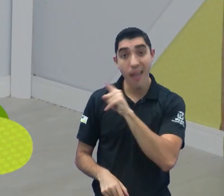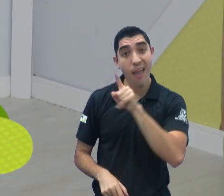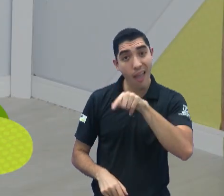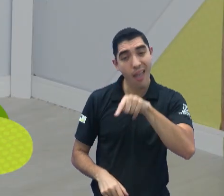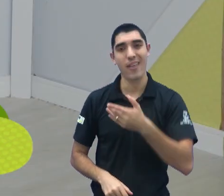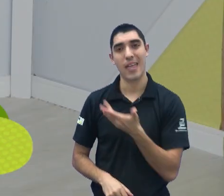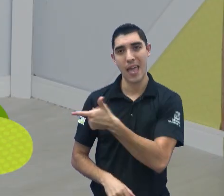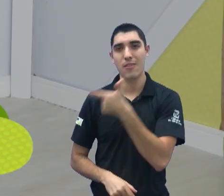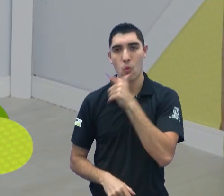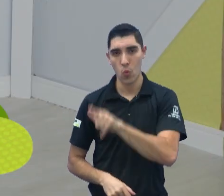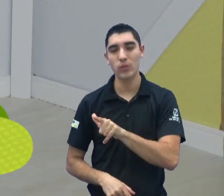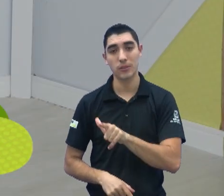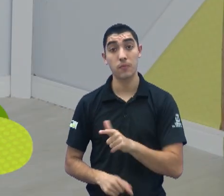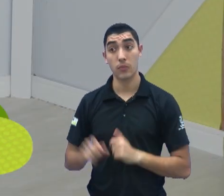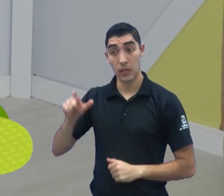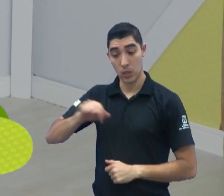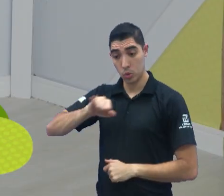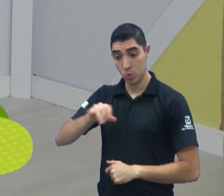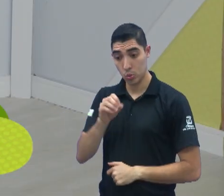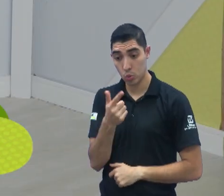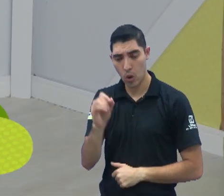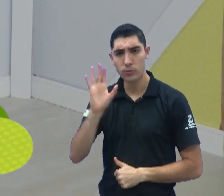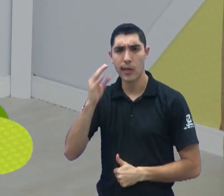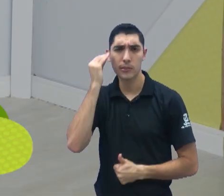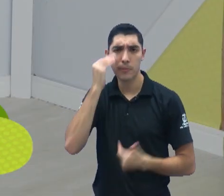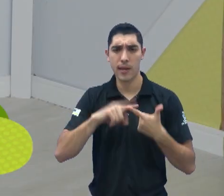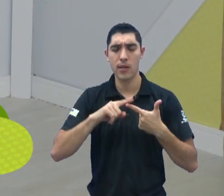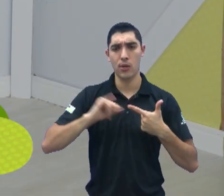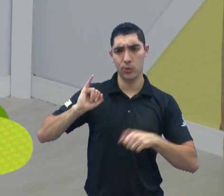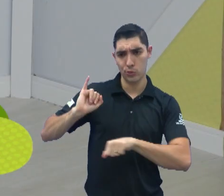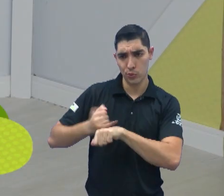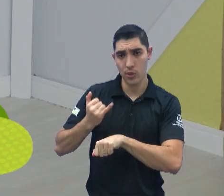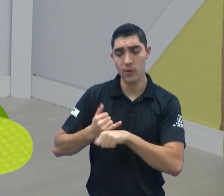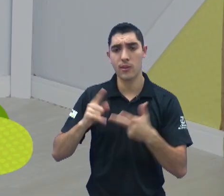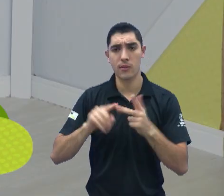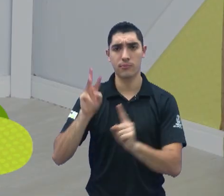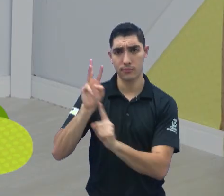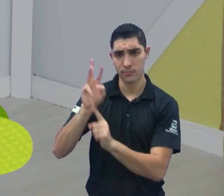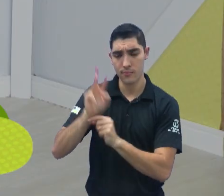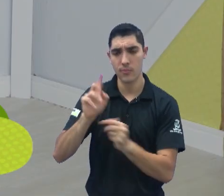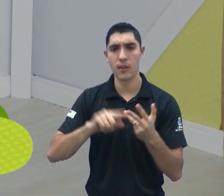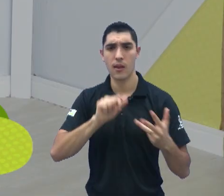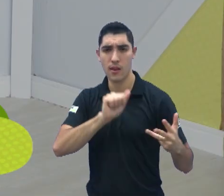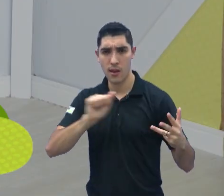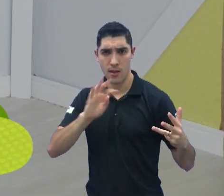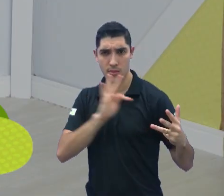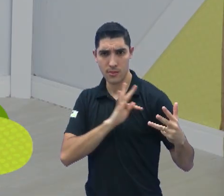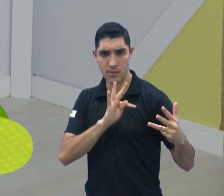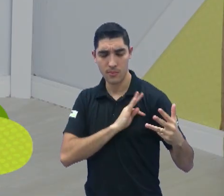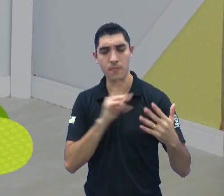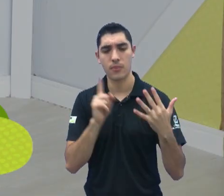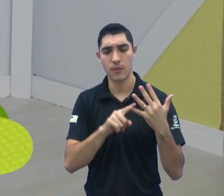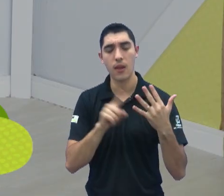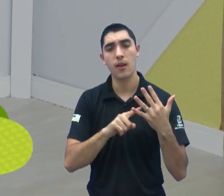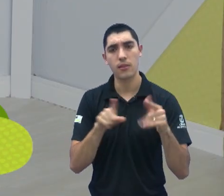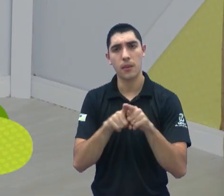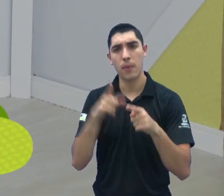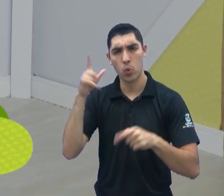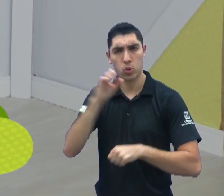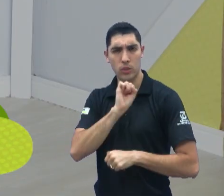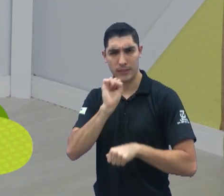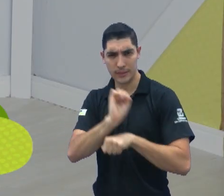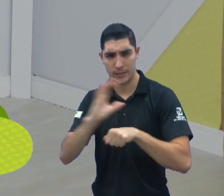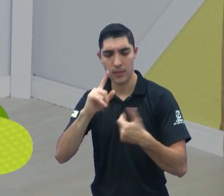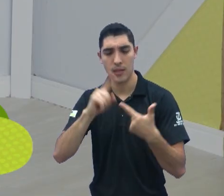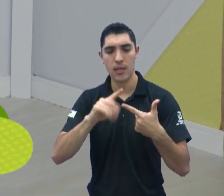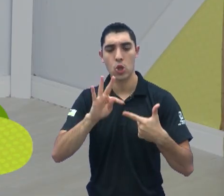a Águia do Vale. O João Lucas tem passagens aí pelo Joinville, Água Santa, Portuguesa Santista, Metropolitano de Santa Catarina e também o Tupi.